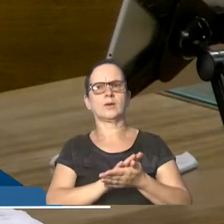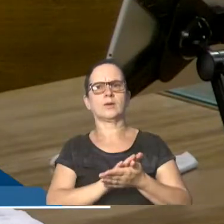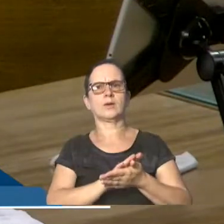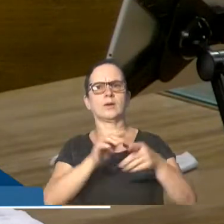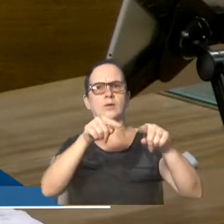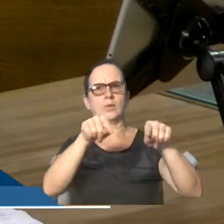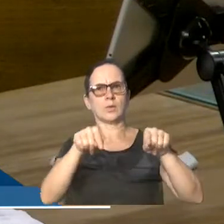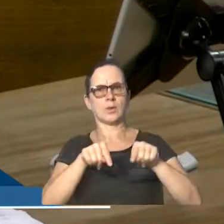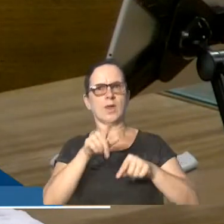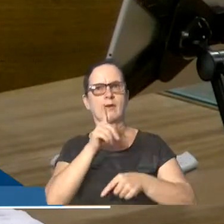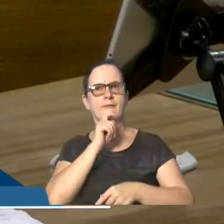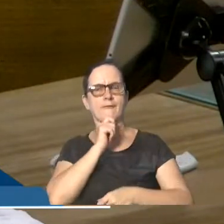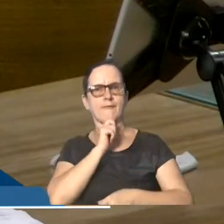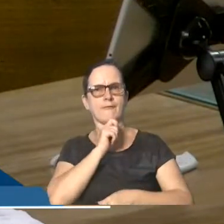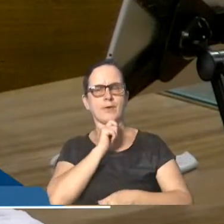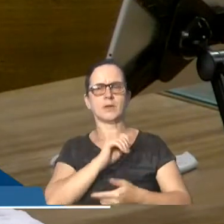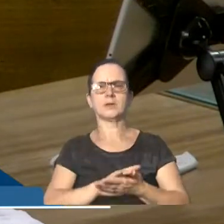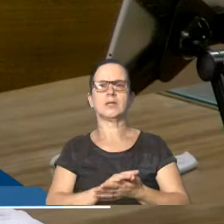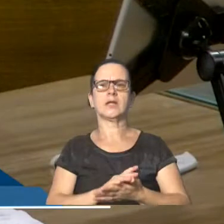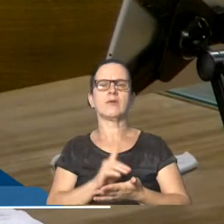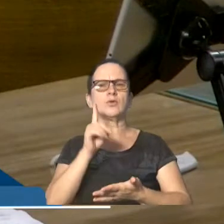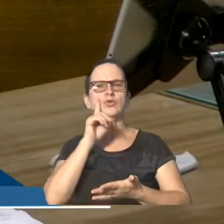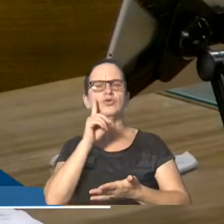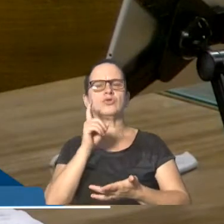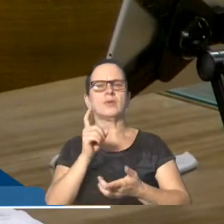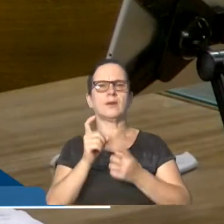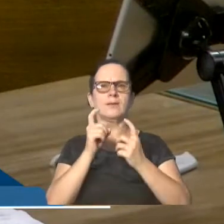Fria. E uma vez aqui numa uma das sessões,